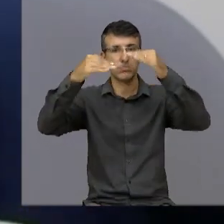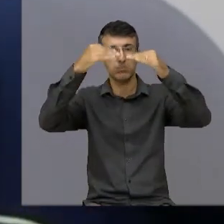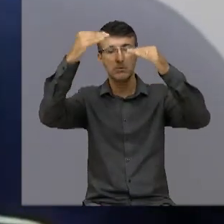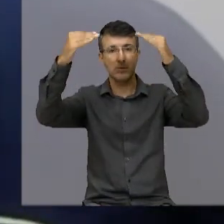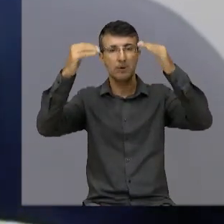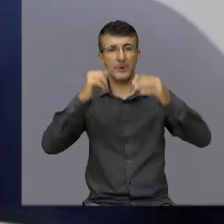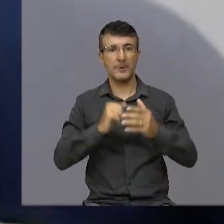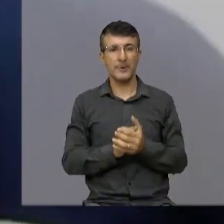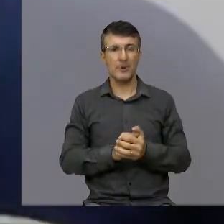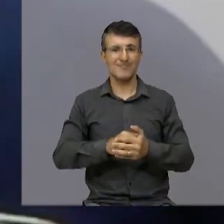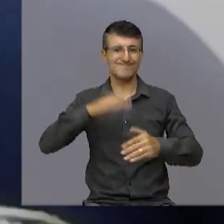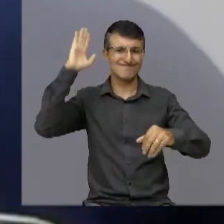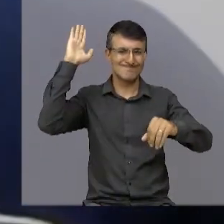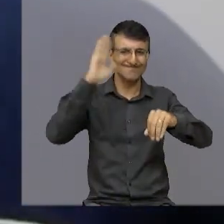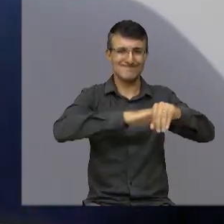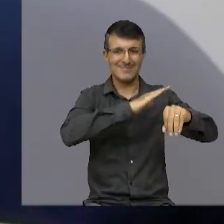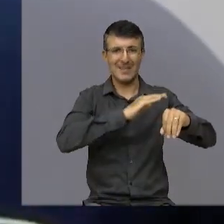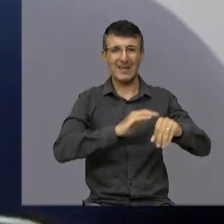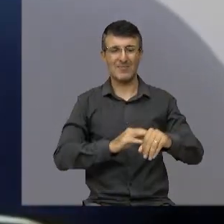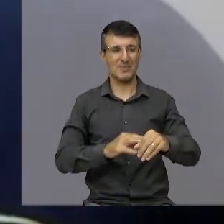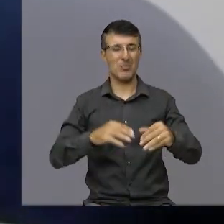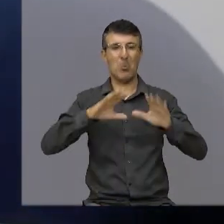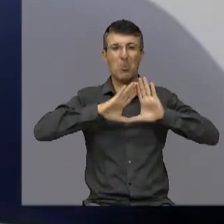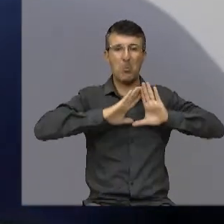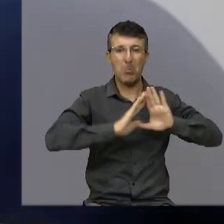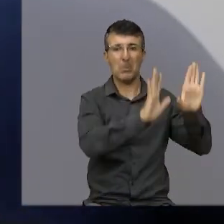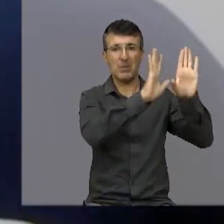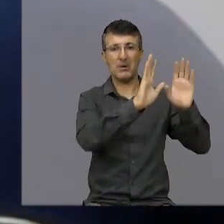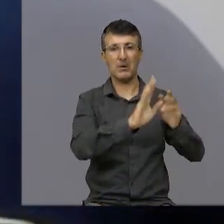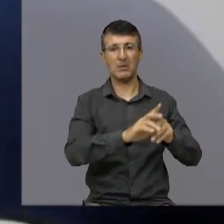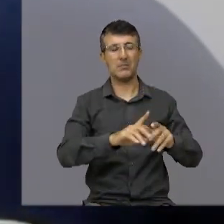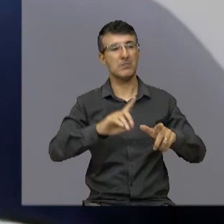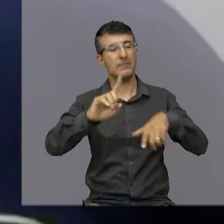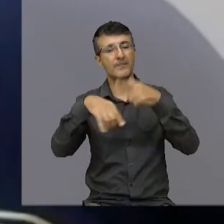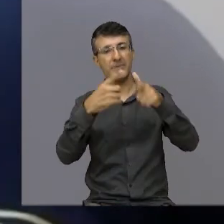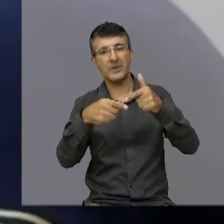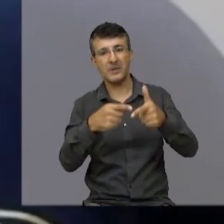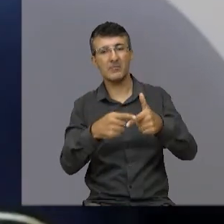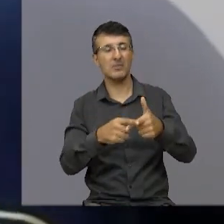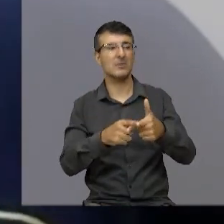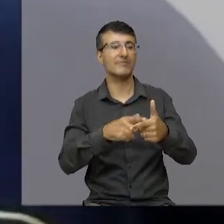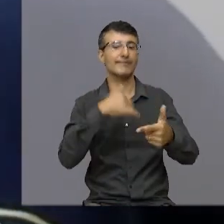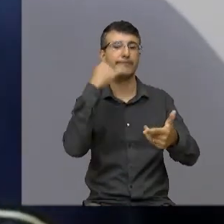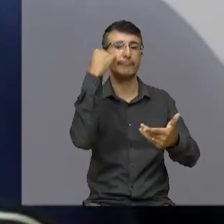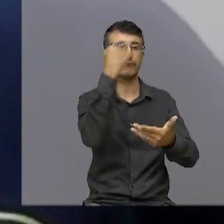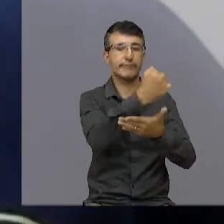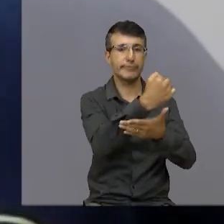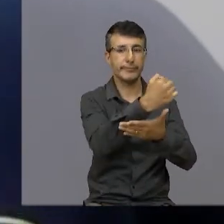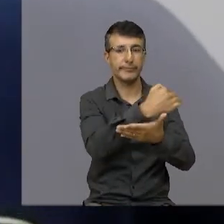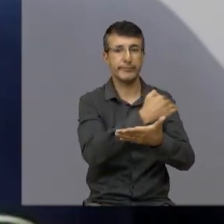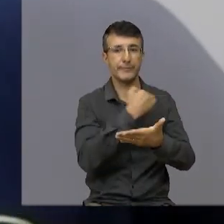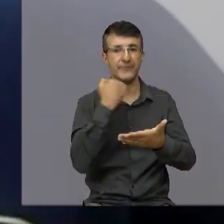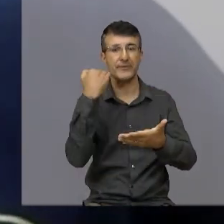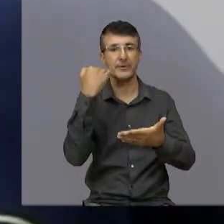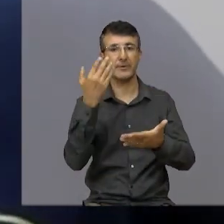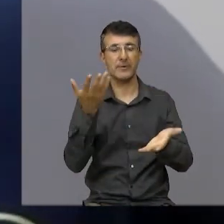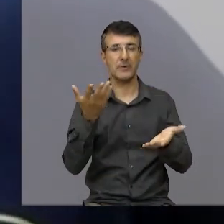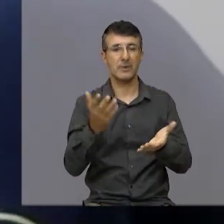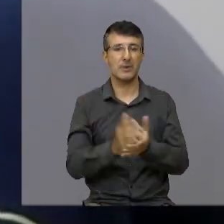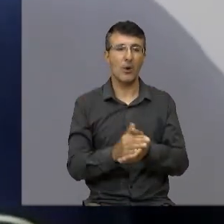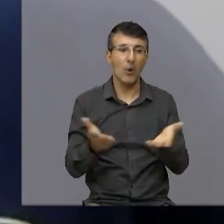um tapa, para um empurrão, para uma agressão e depois para um óbito, né? Então, hoje